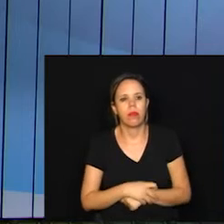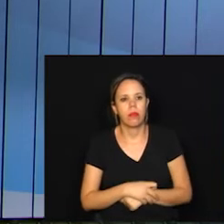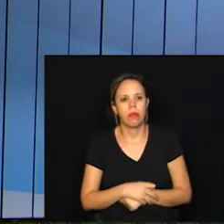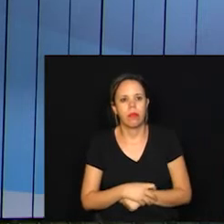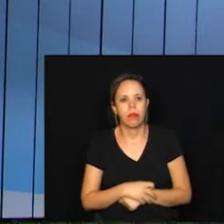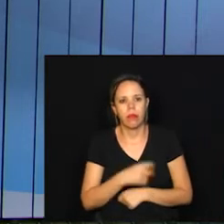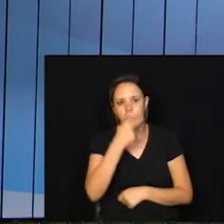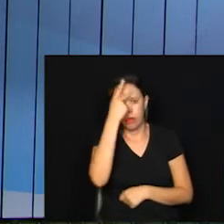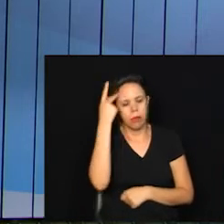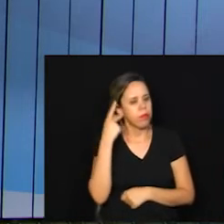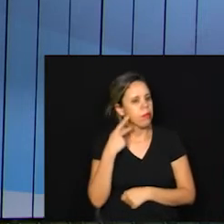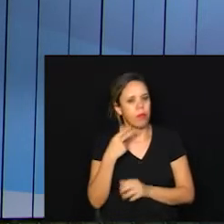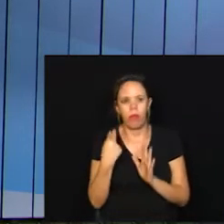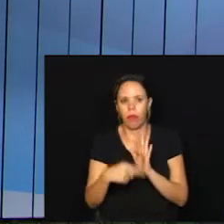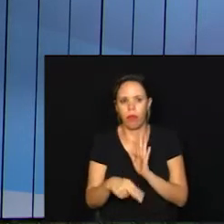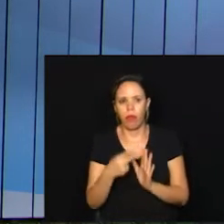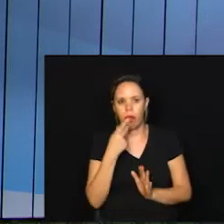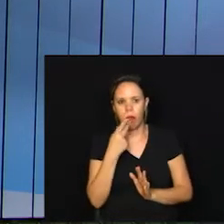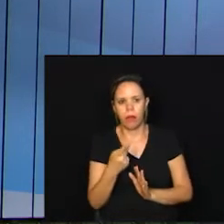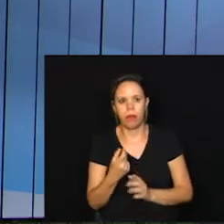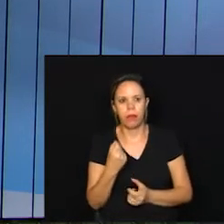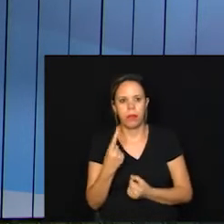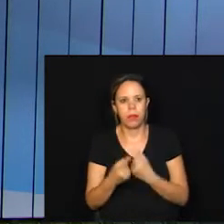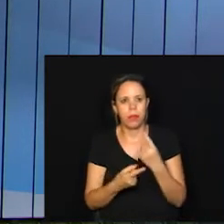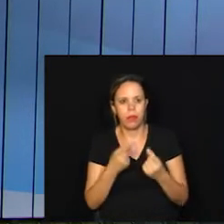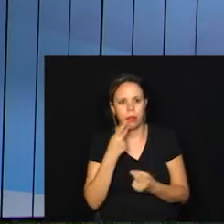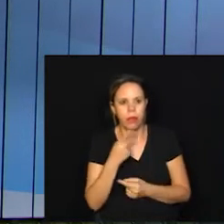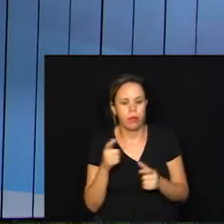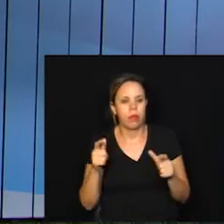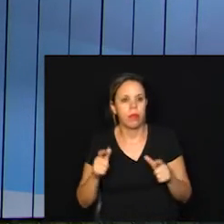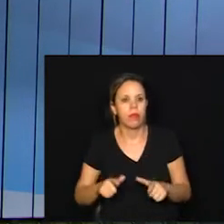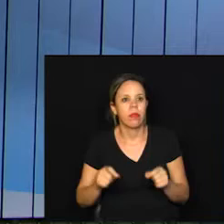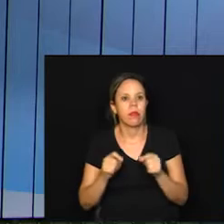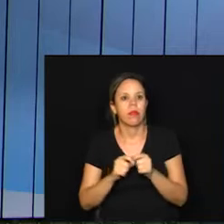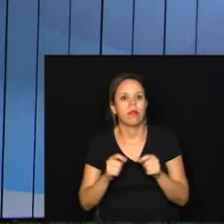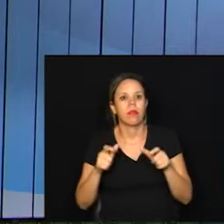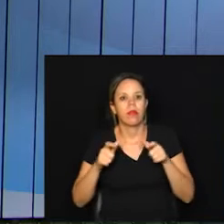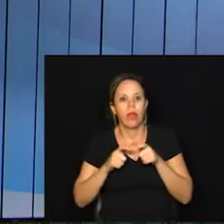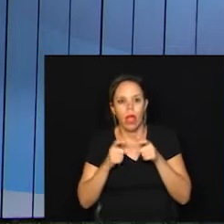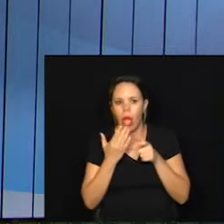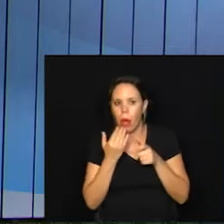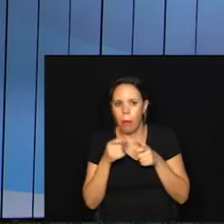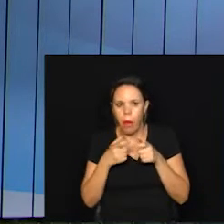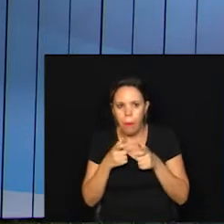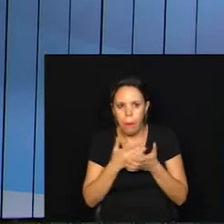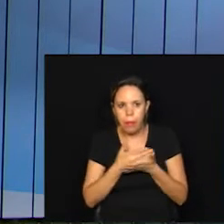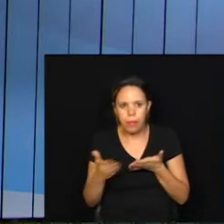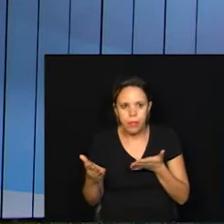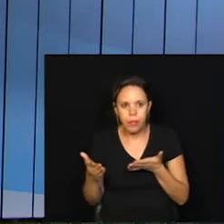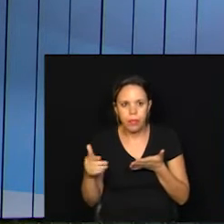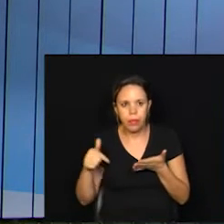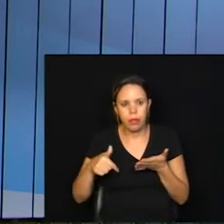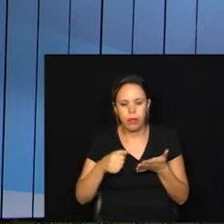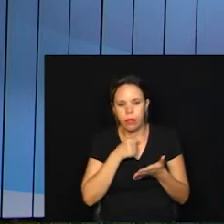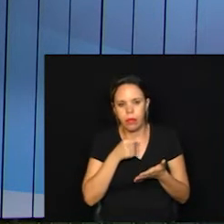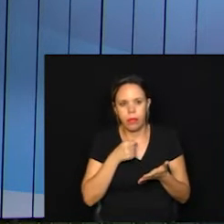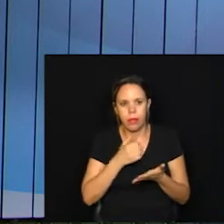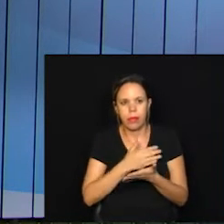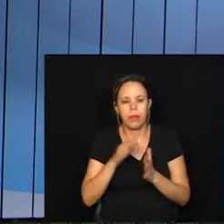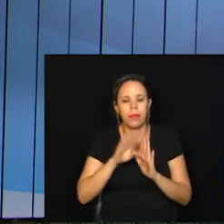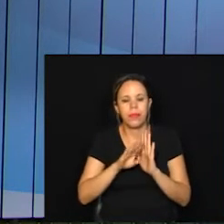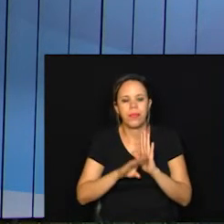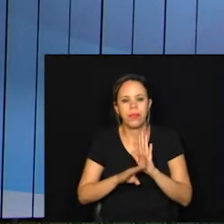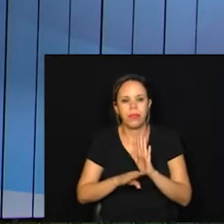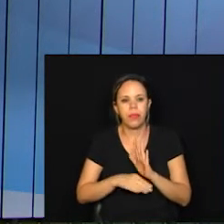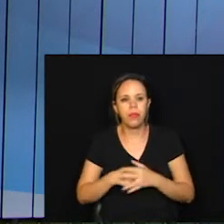A pessoa ela não se identificou, uma delas, e diz onde que fica o Bom Prato. Lembrando que no início, né, aqui do nosso programa,